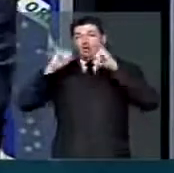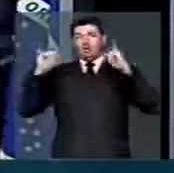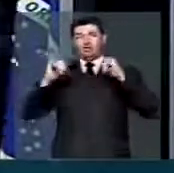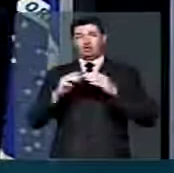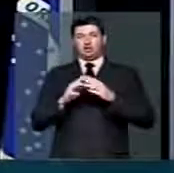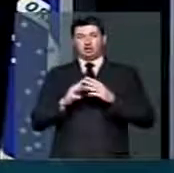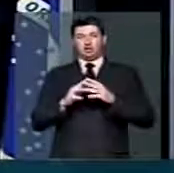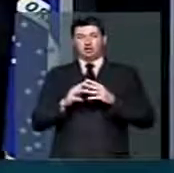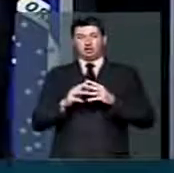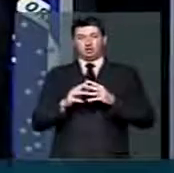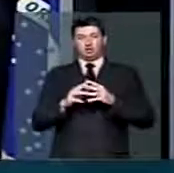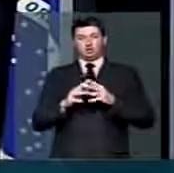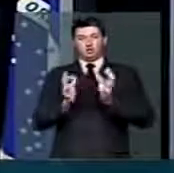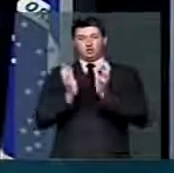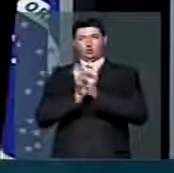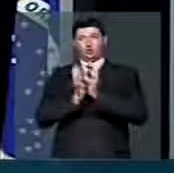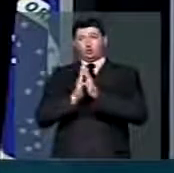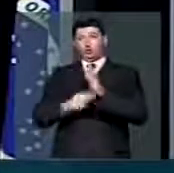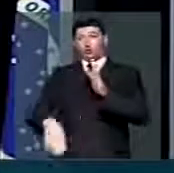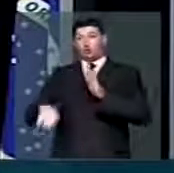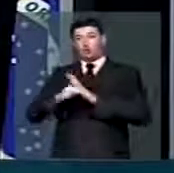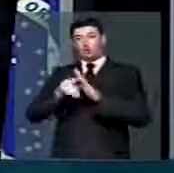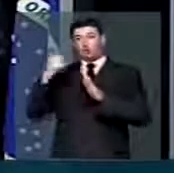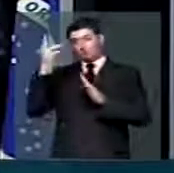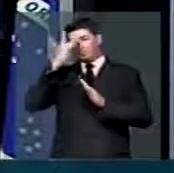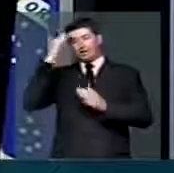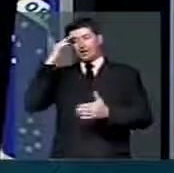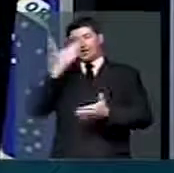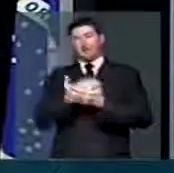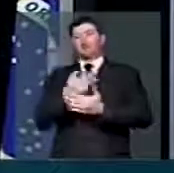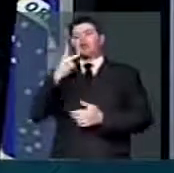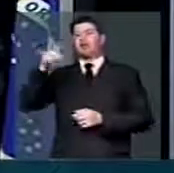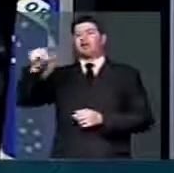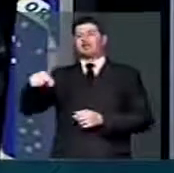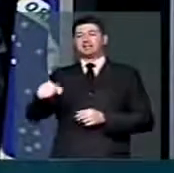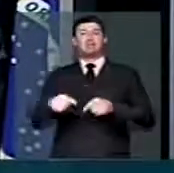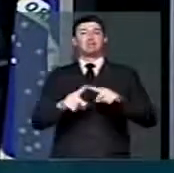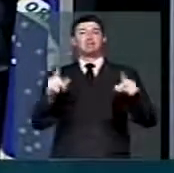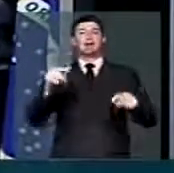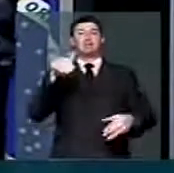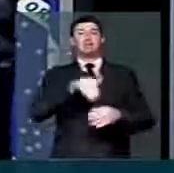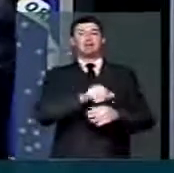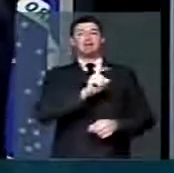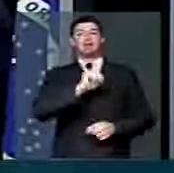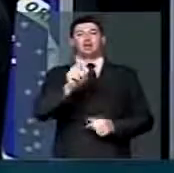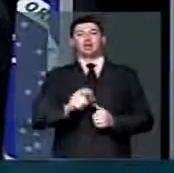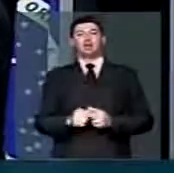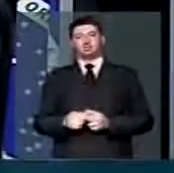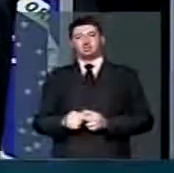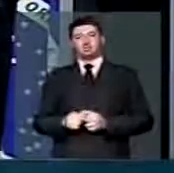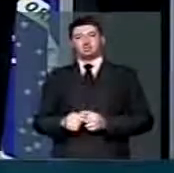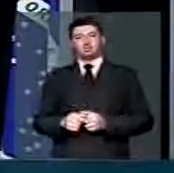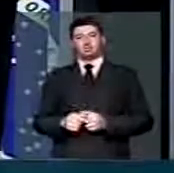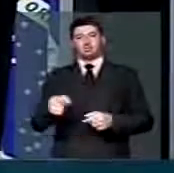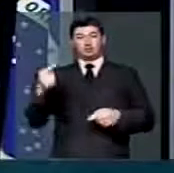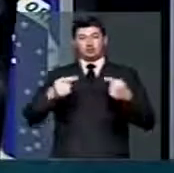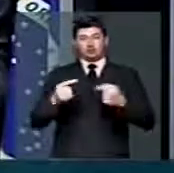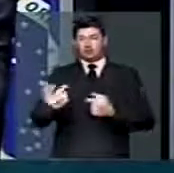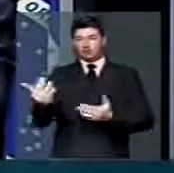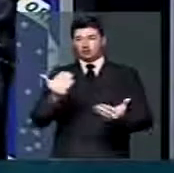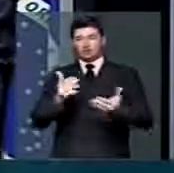governo, uma categoria toda acredita e você sequer discute. Você sequer depois chama